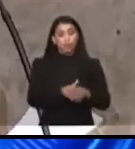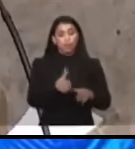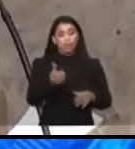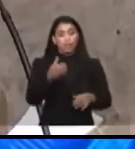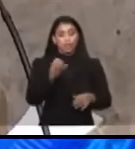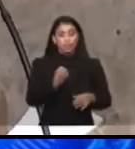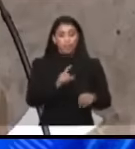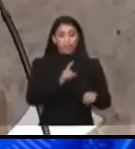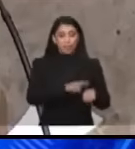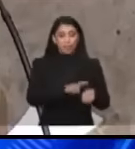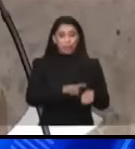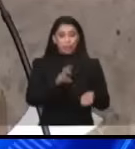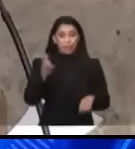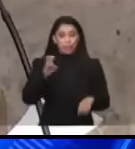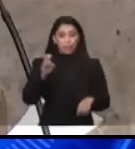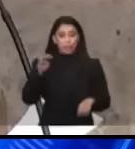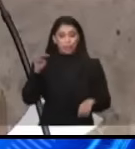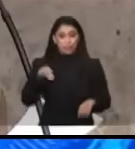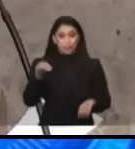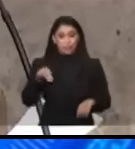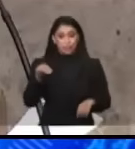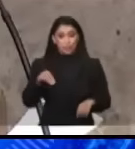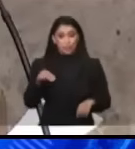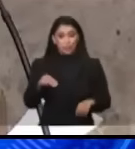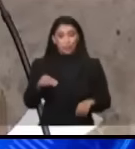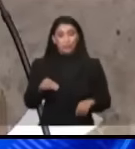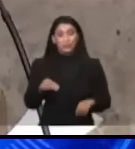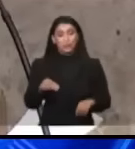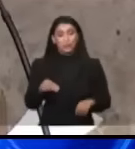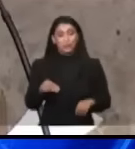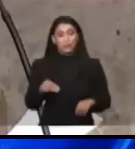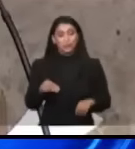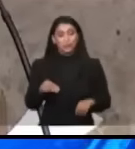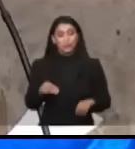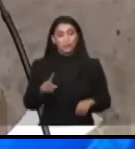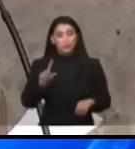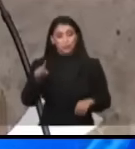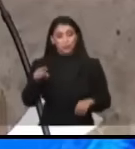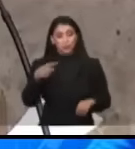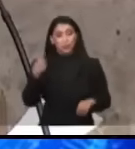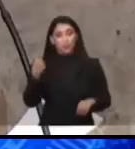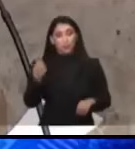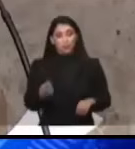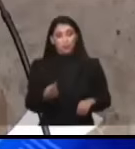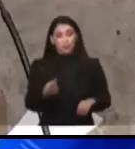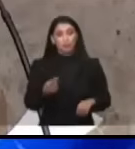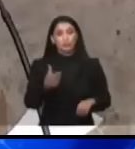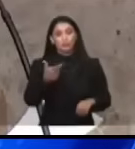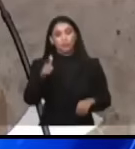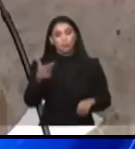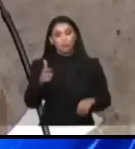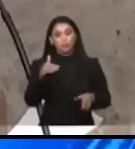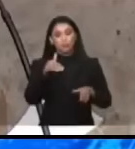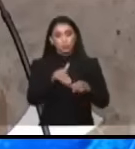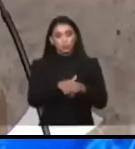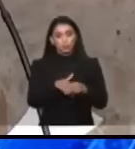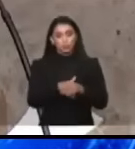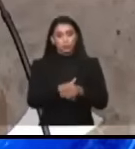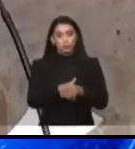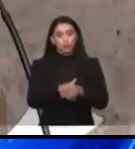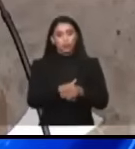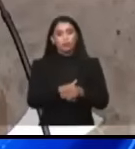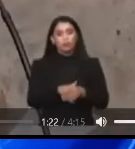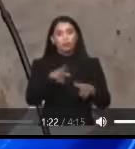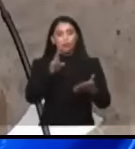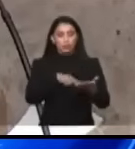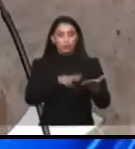10 horas e 55 minutos. Né? E ainda depois do meu, tivemos dois votos e depois o voto, voto vice ainda